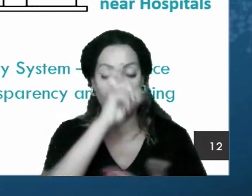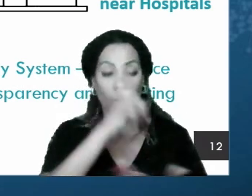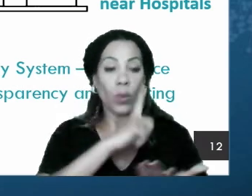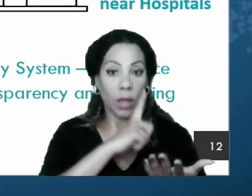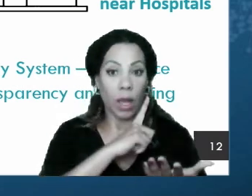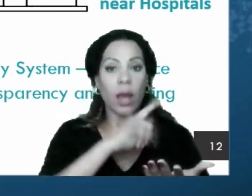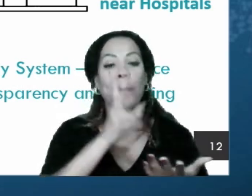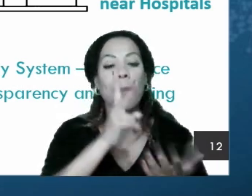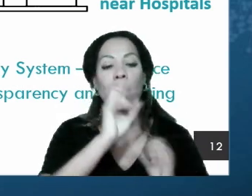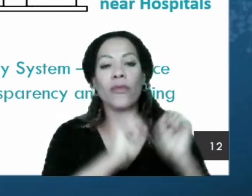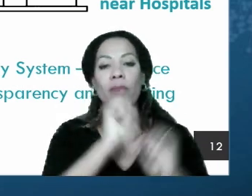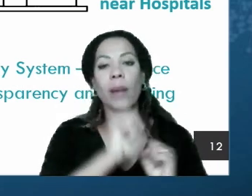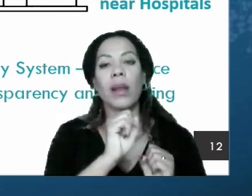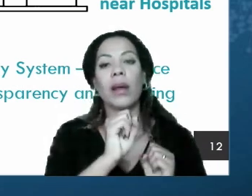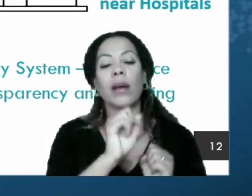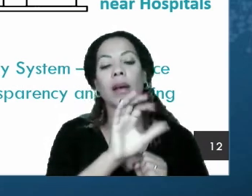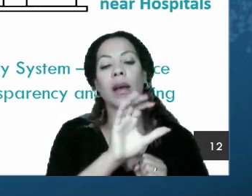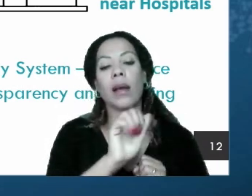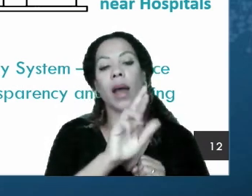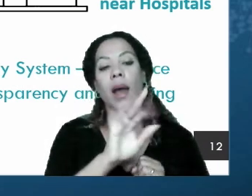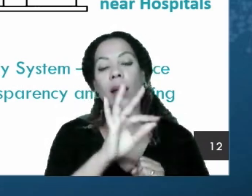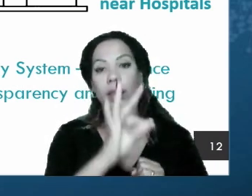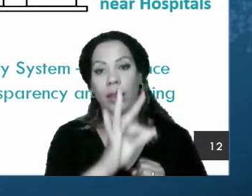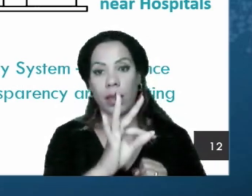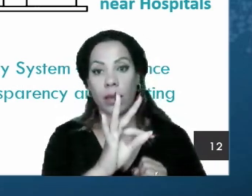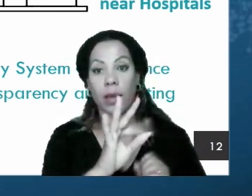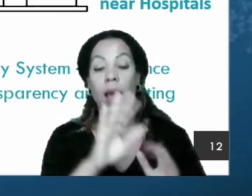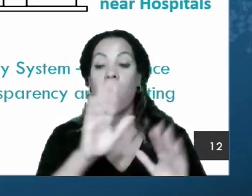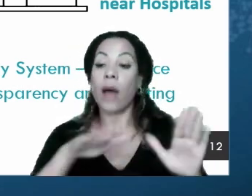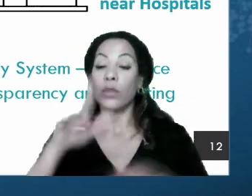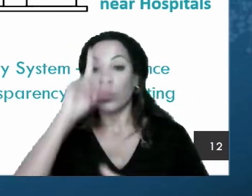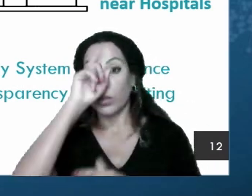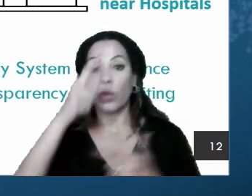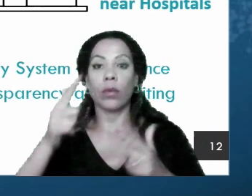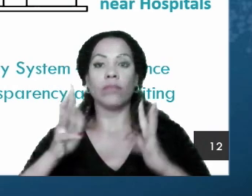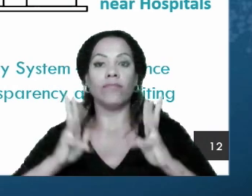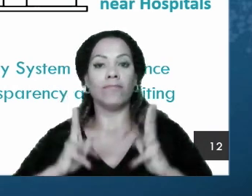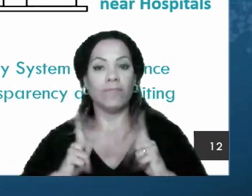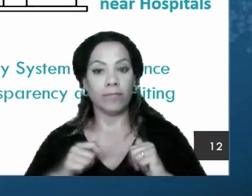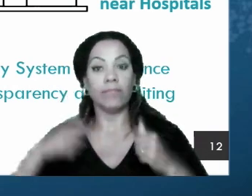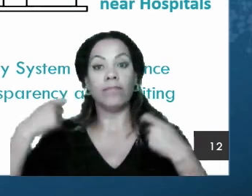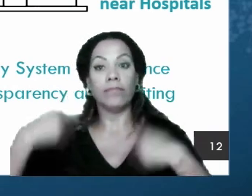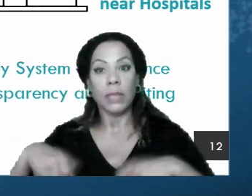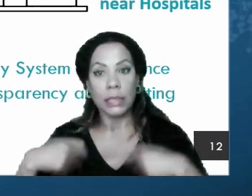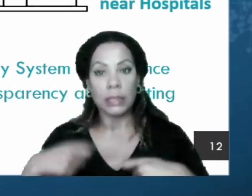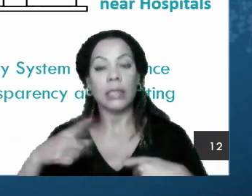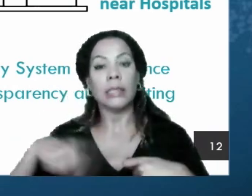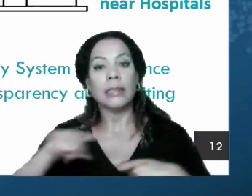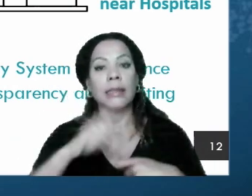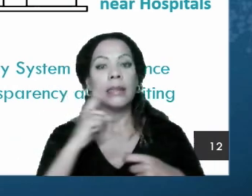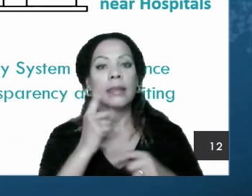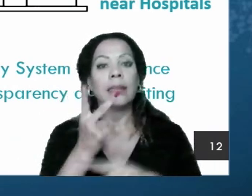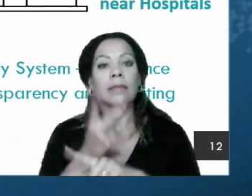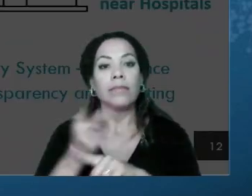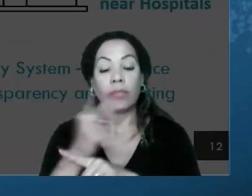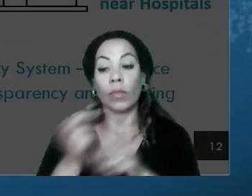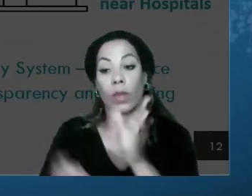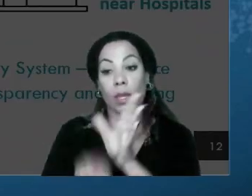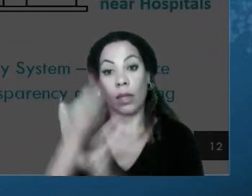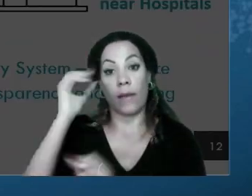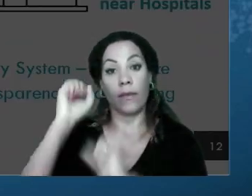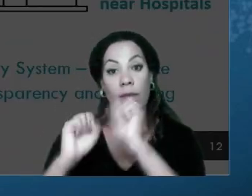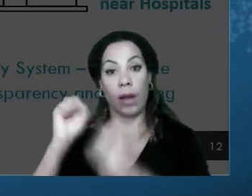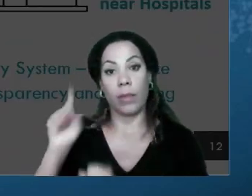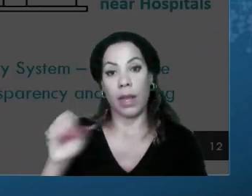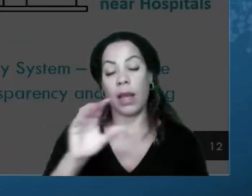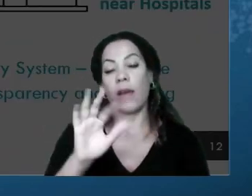têm acesso a salas higienizadas. Estamos procurando uma fábrica na Flórida que fabrica